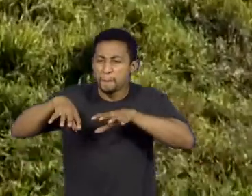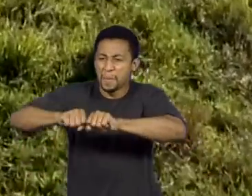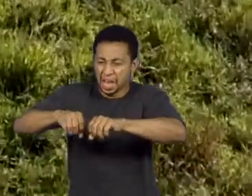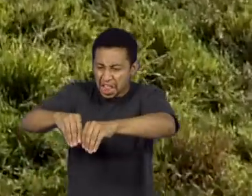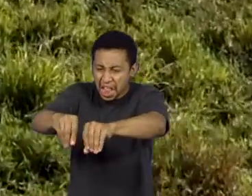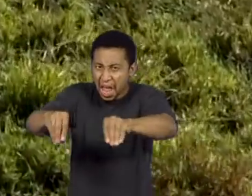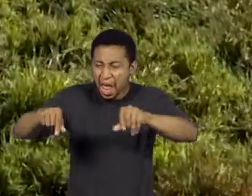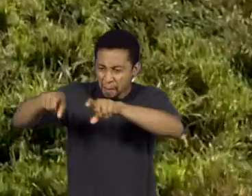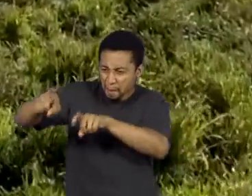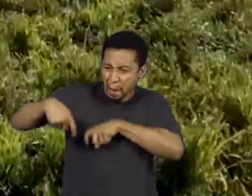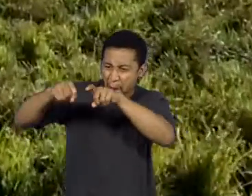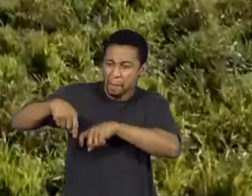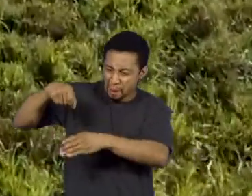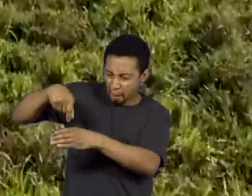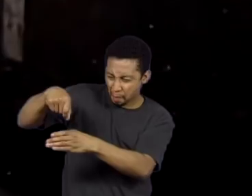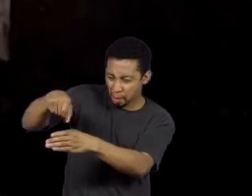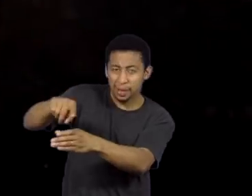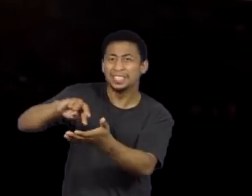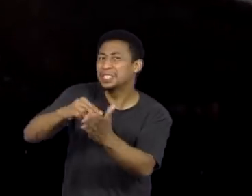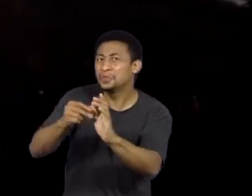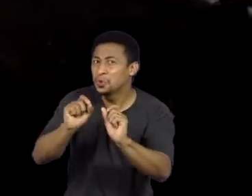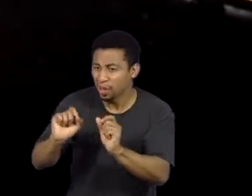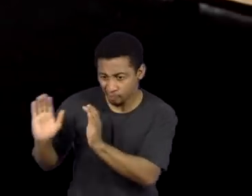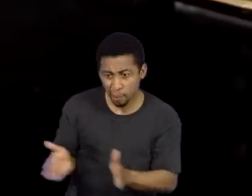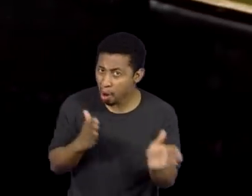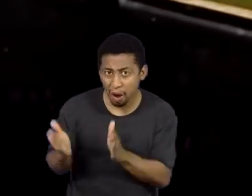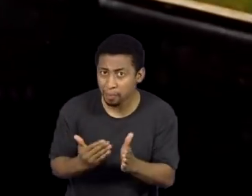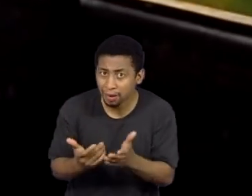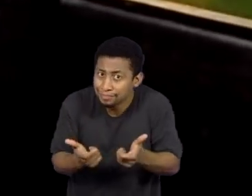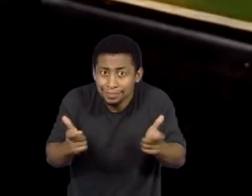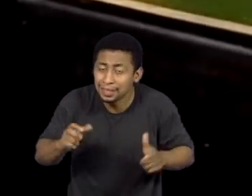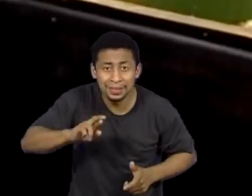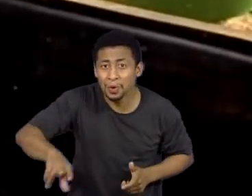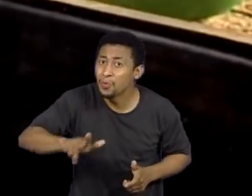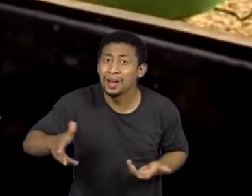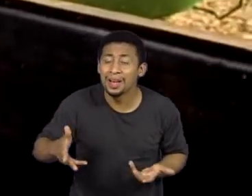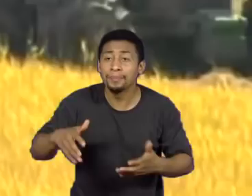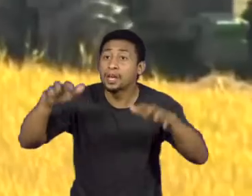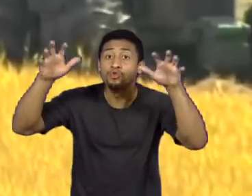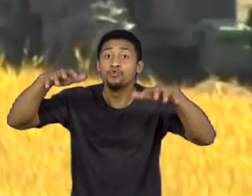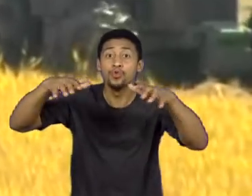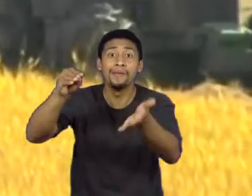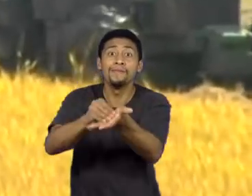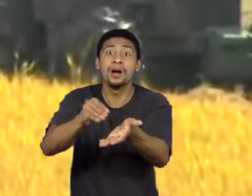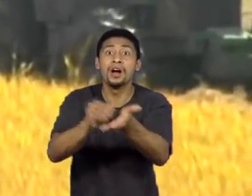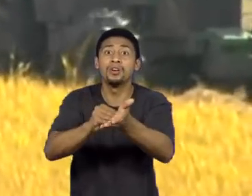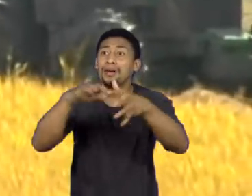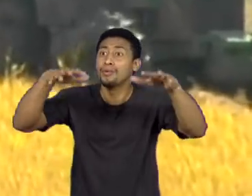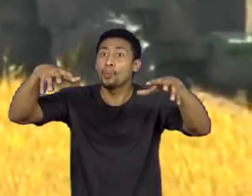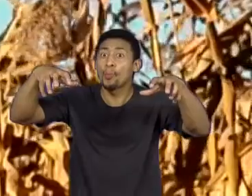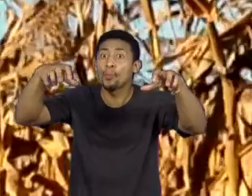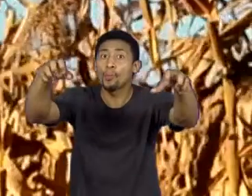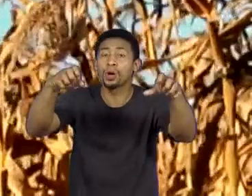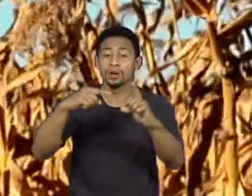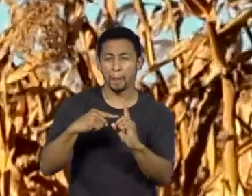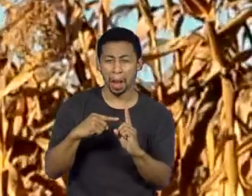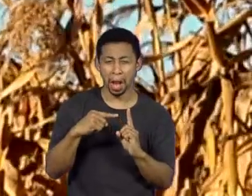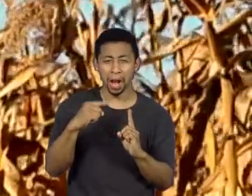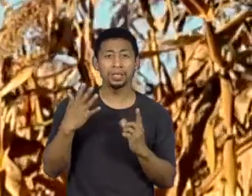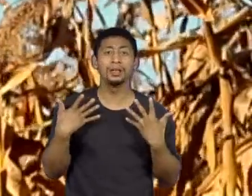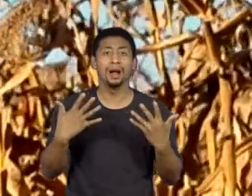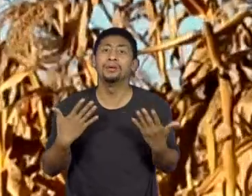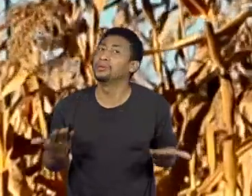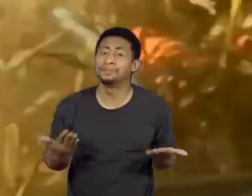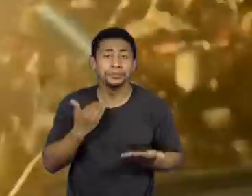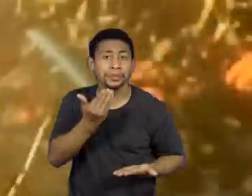não significa aumento de produtividade, porque nós estamos reduzindo a chuva, né? Aumentando a temperatura.